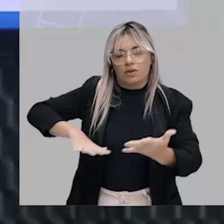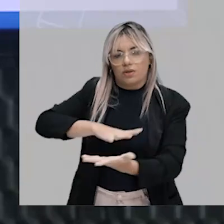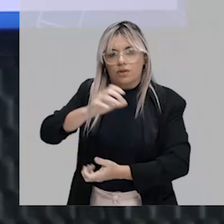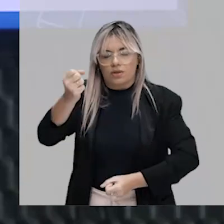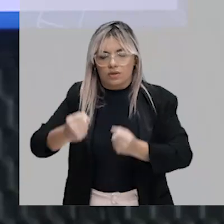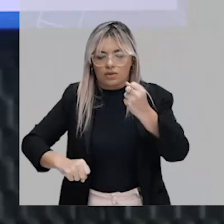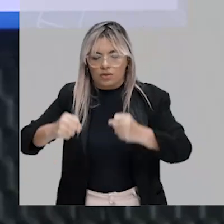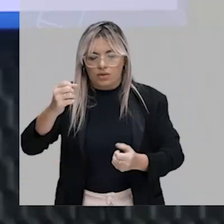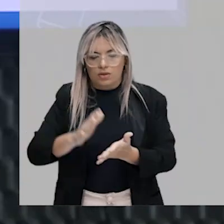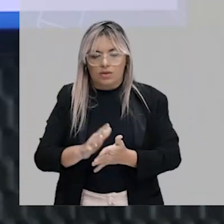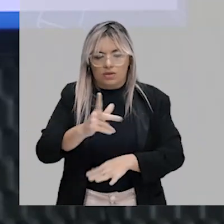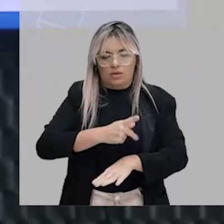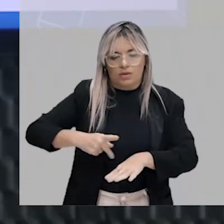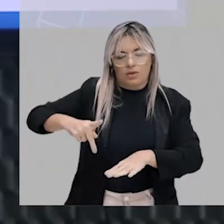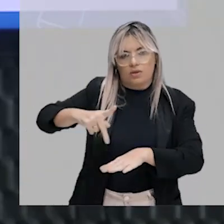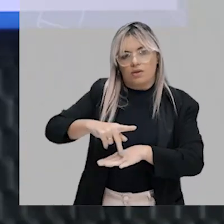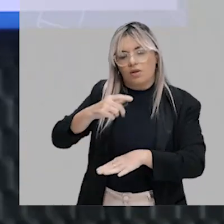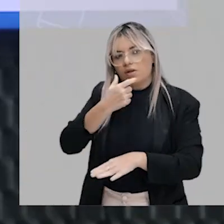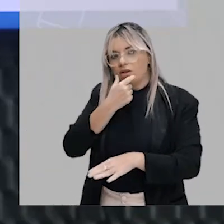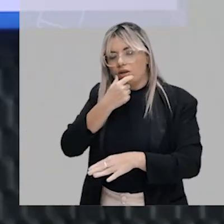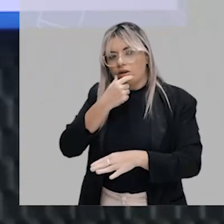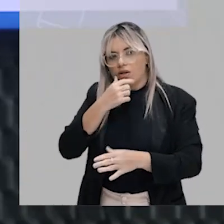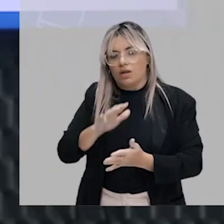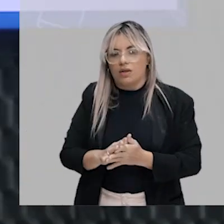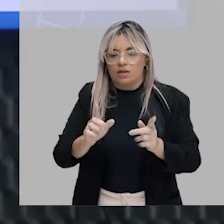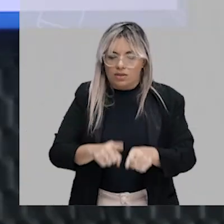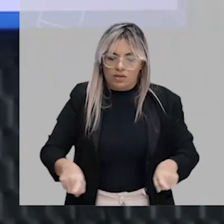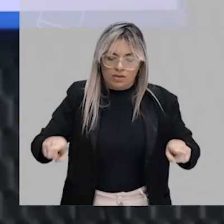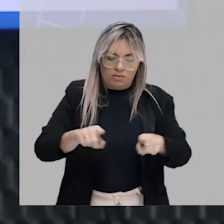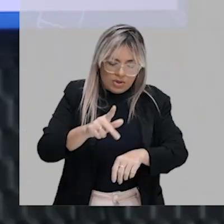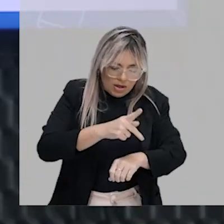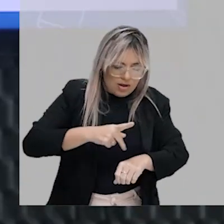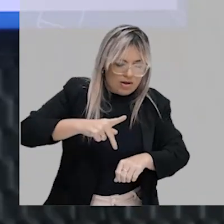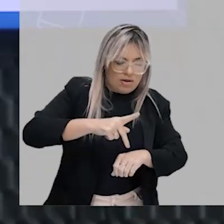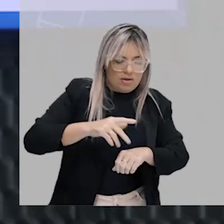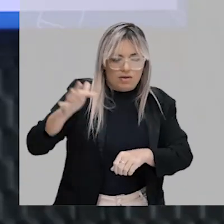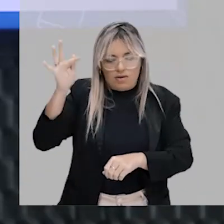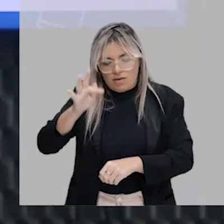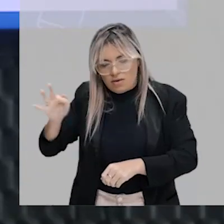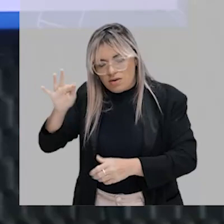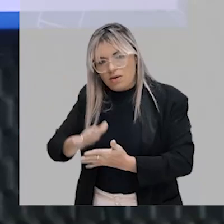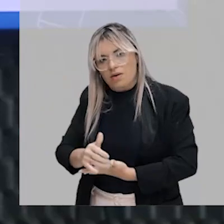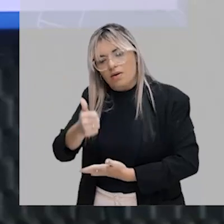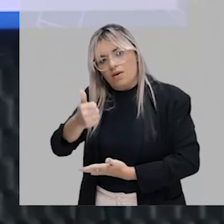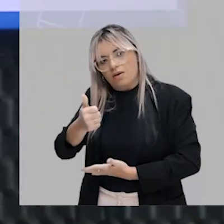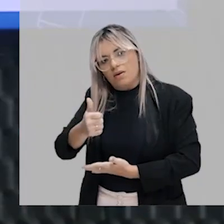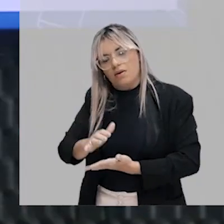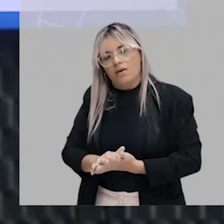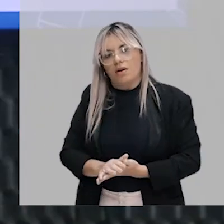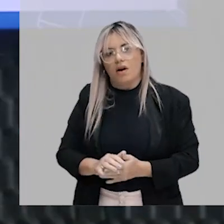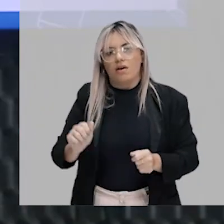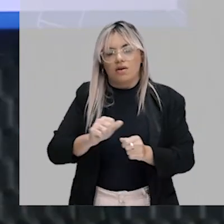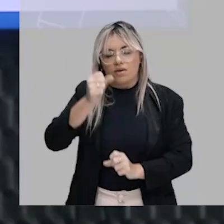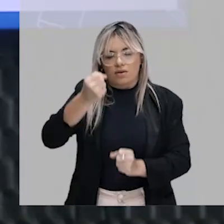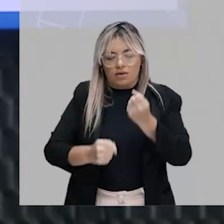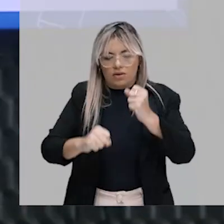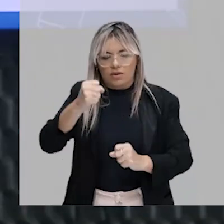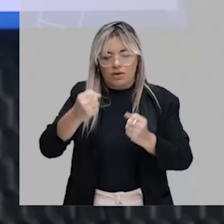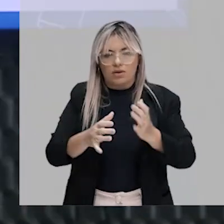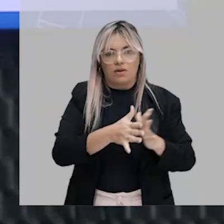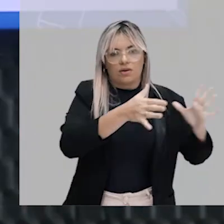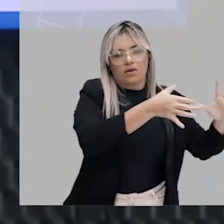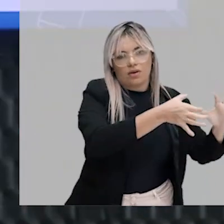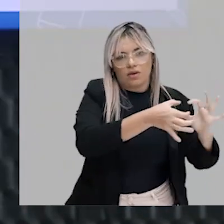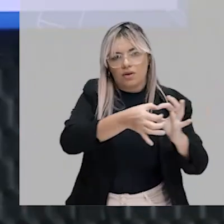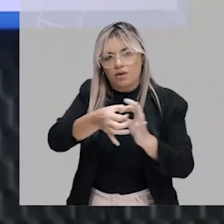que começa na Inglaterra, mas a França também é um dos primeiros países a fazer a sua industrialização. E é exatamente nesse contexto